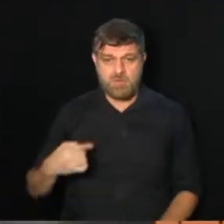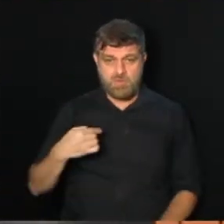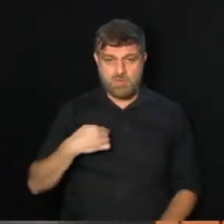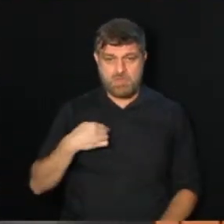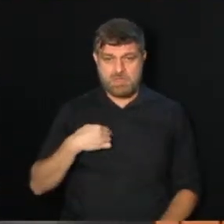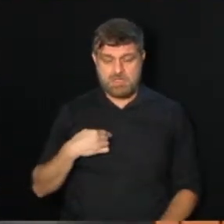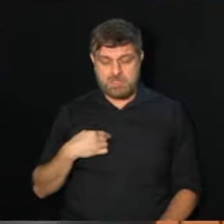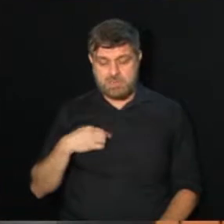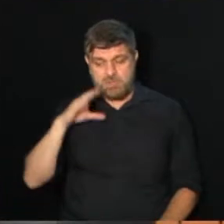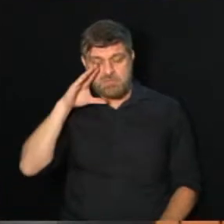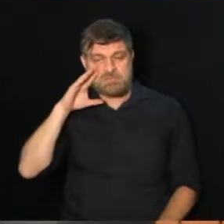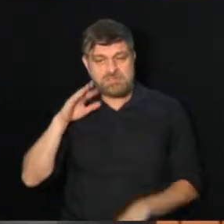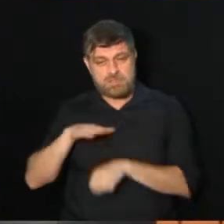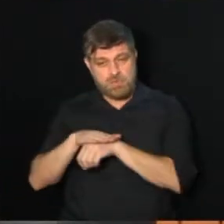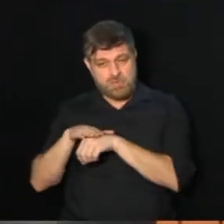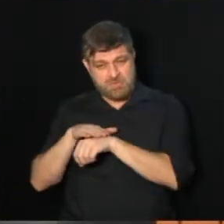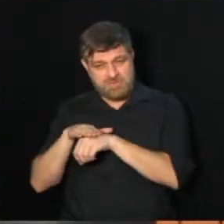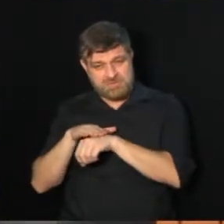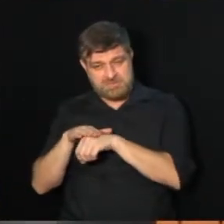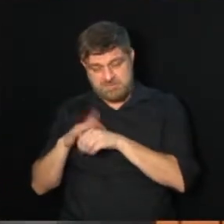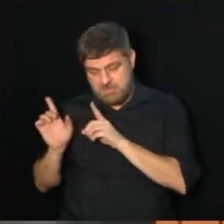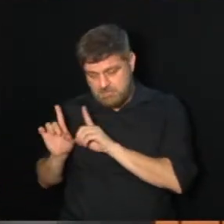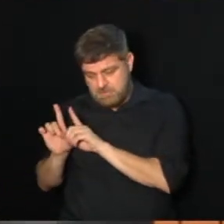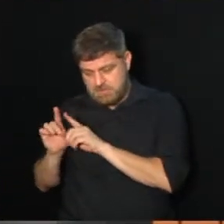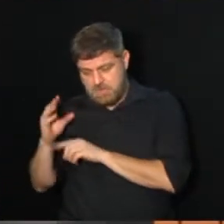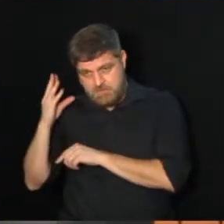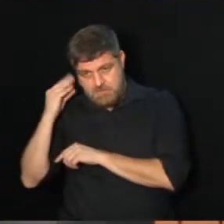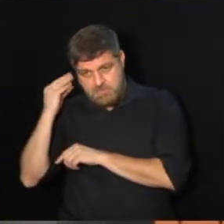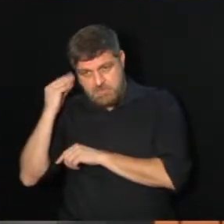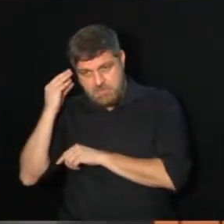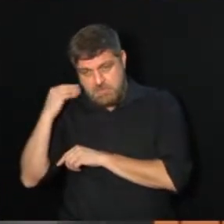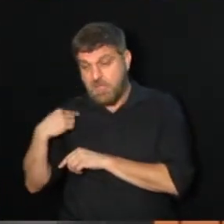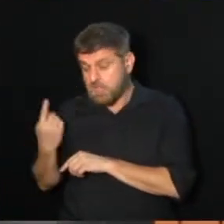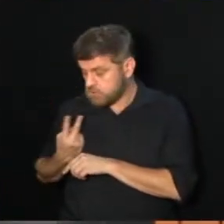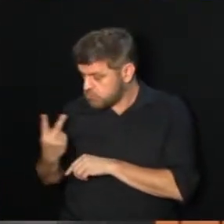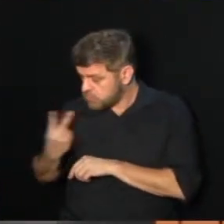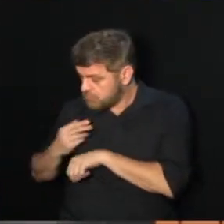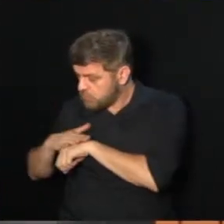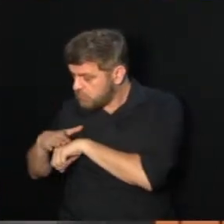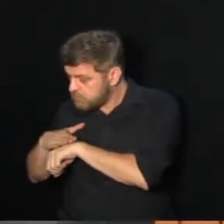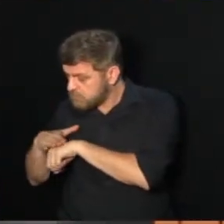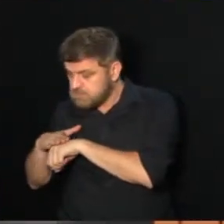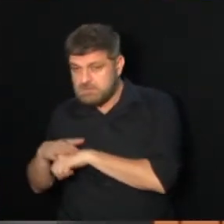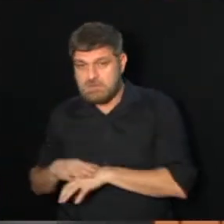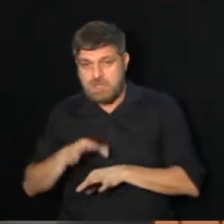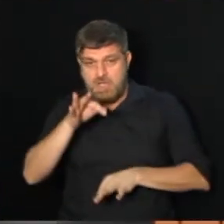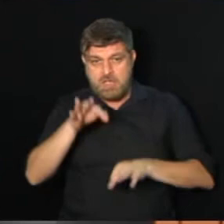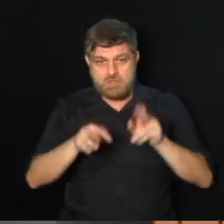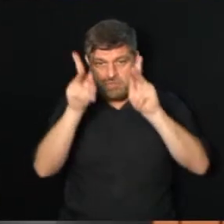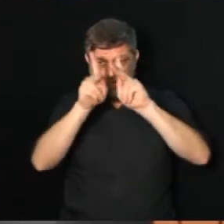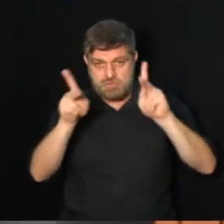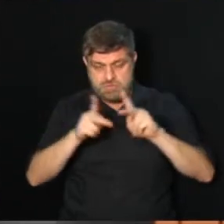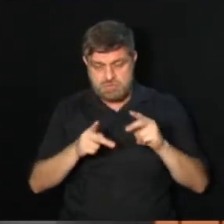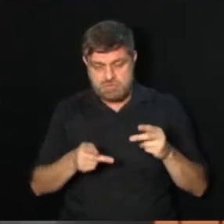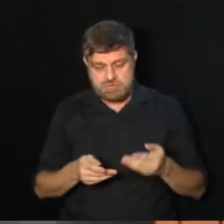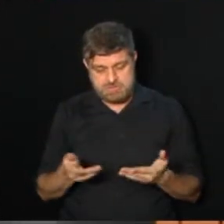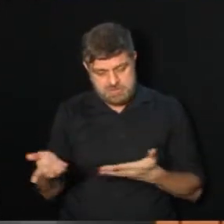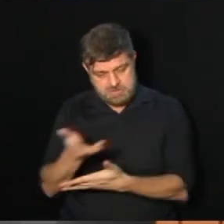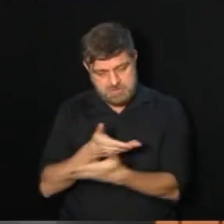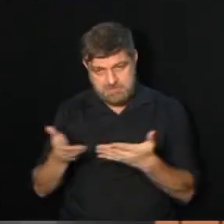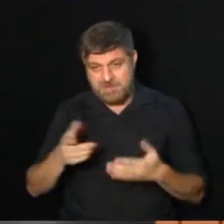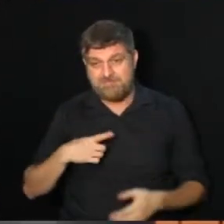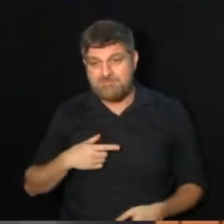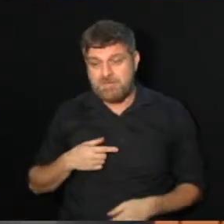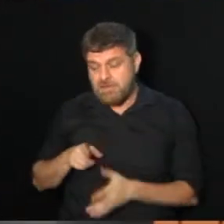o vereador Cirilo, numa conversa paralela rapidamente, a justiça restaurativa foi buscar suas origens nas